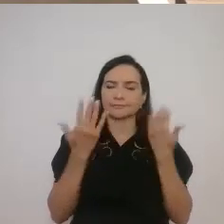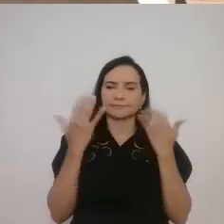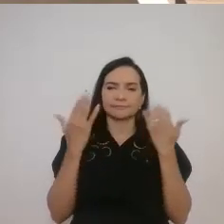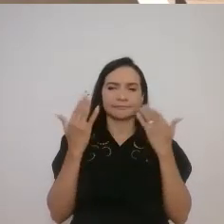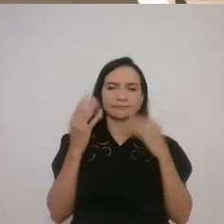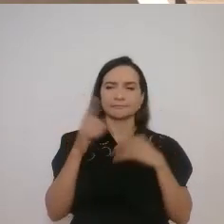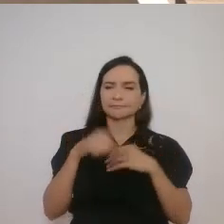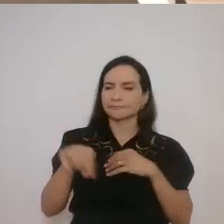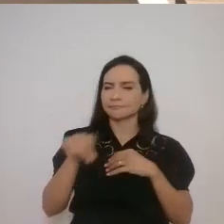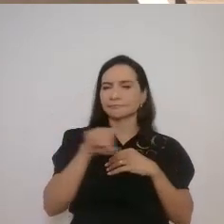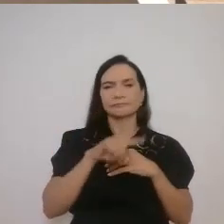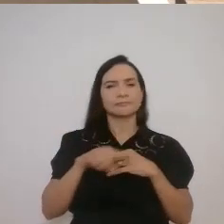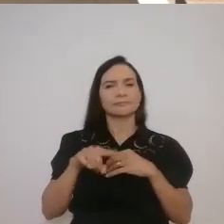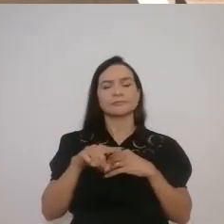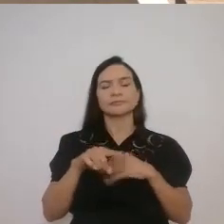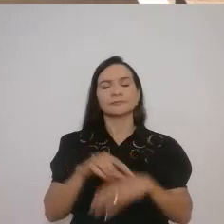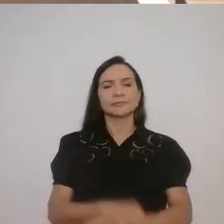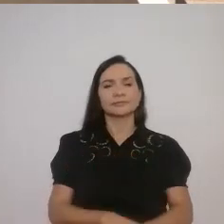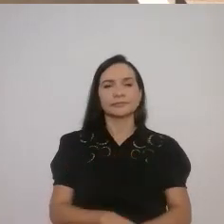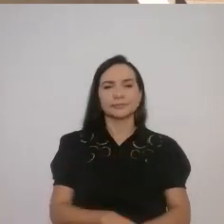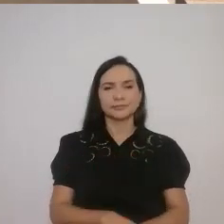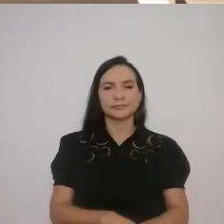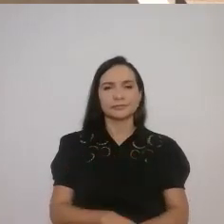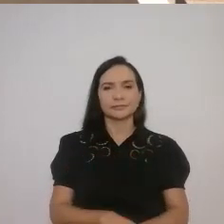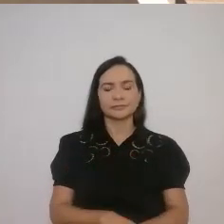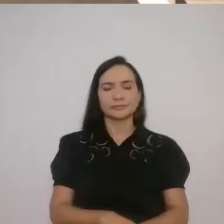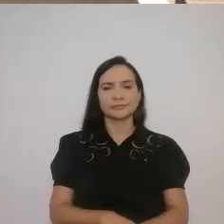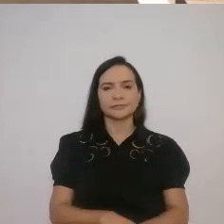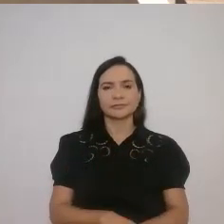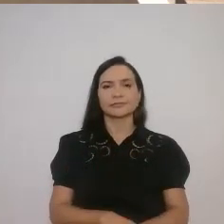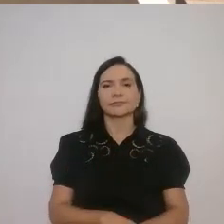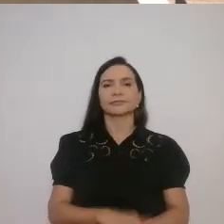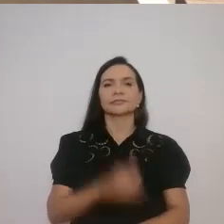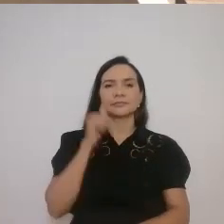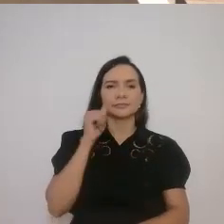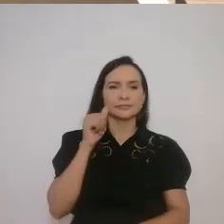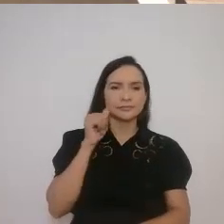desembargador Vivaldo e a Vossa Excelência. Desembargadora Lourdes.